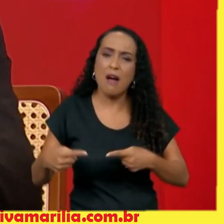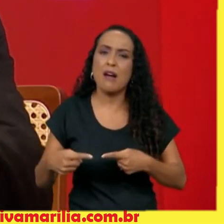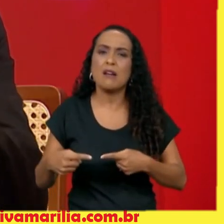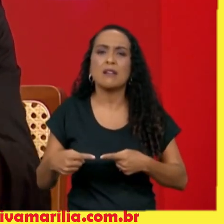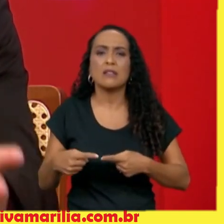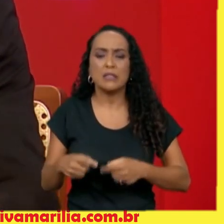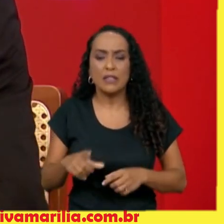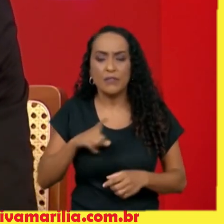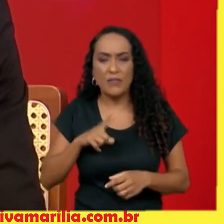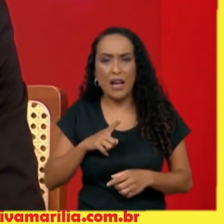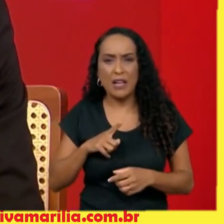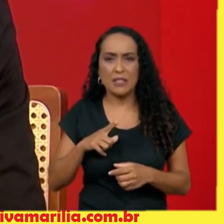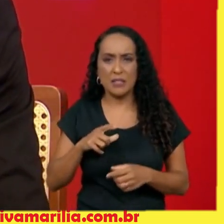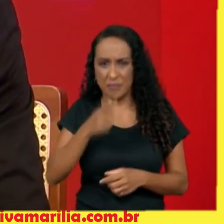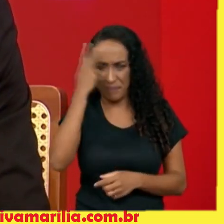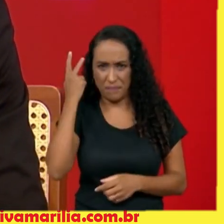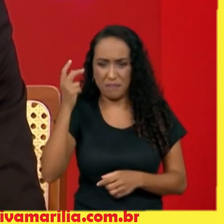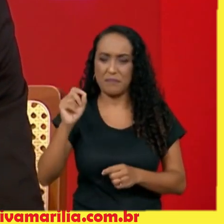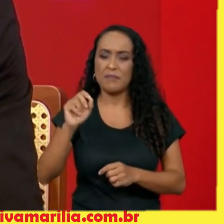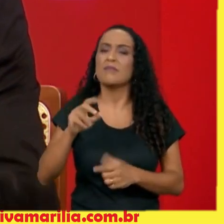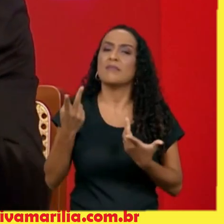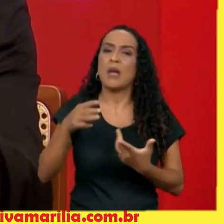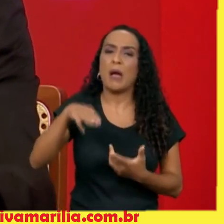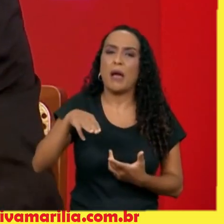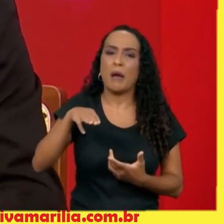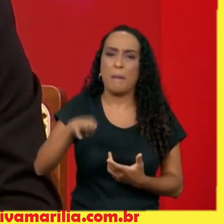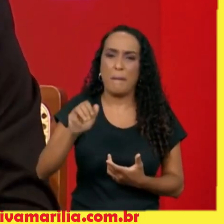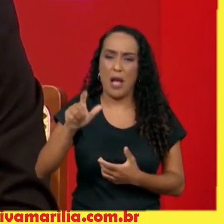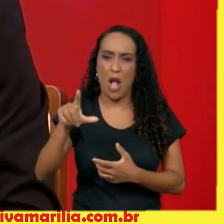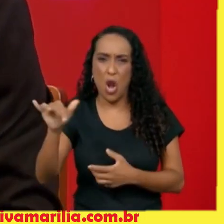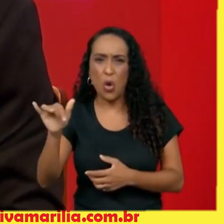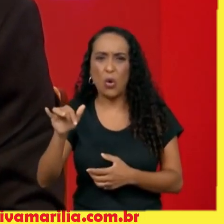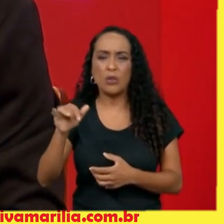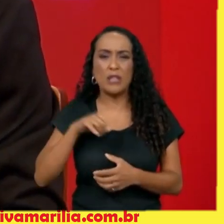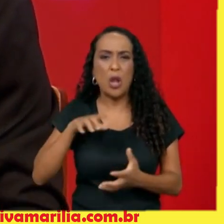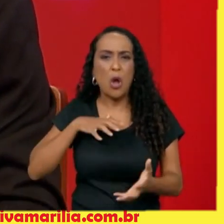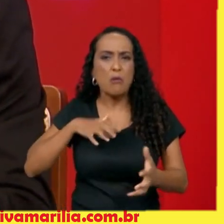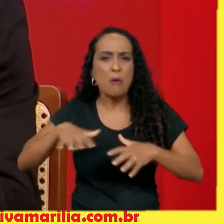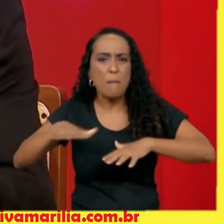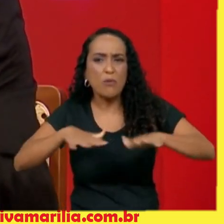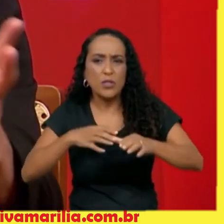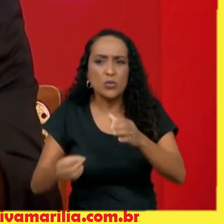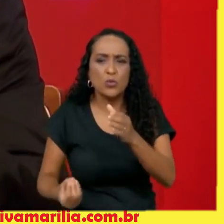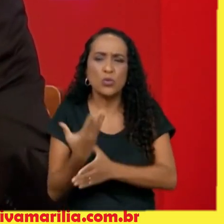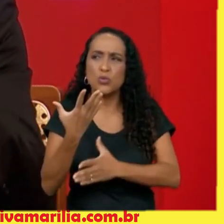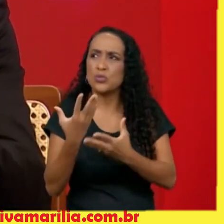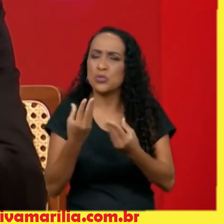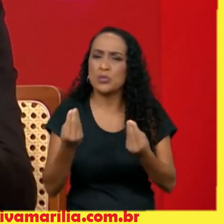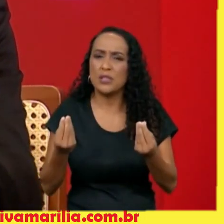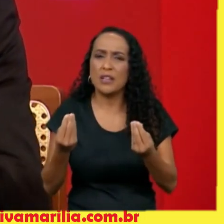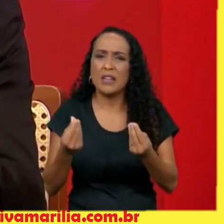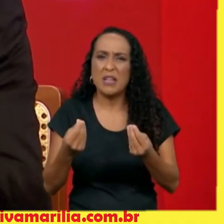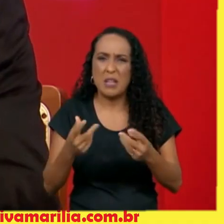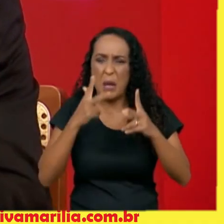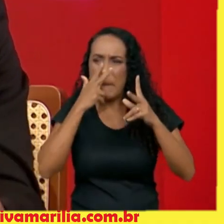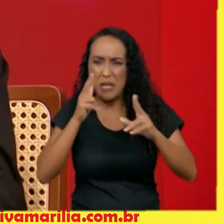Nord, que era um partido secessionista do Norte, também ganhou importância, o movimento Cinque Stelle, que surge como uma coisa um pouco meio anarquista,